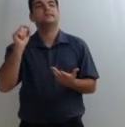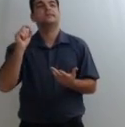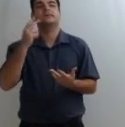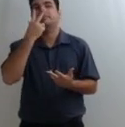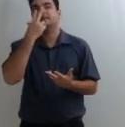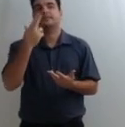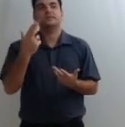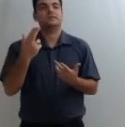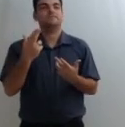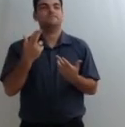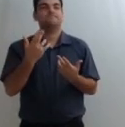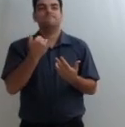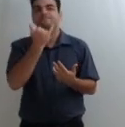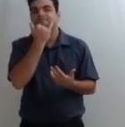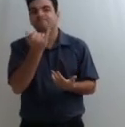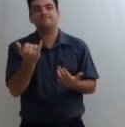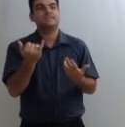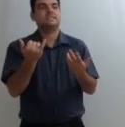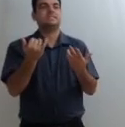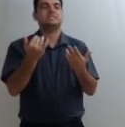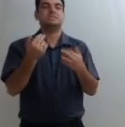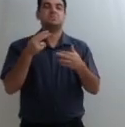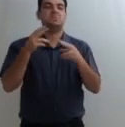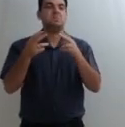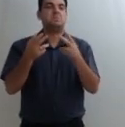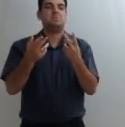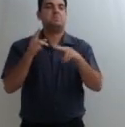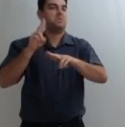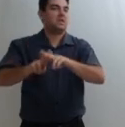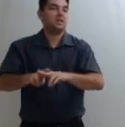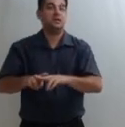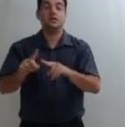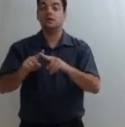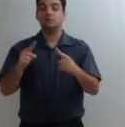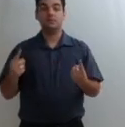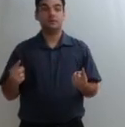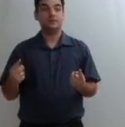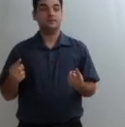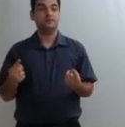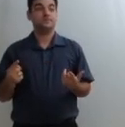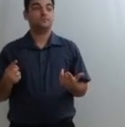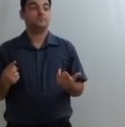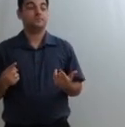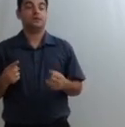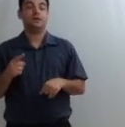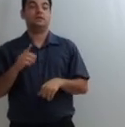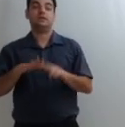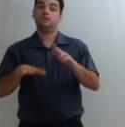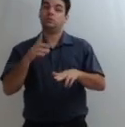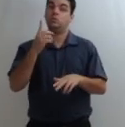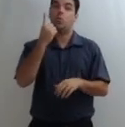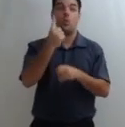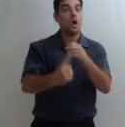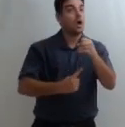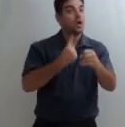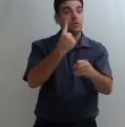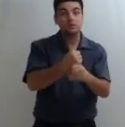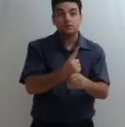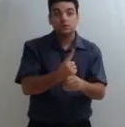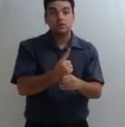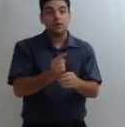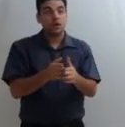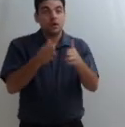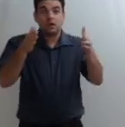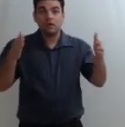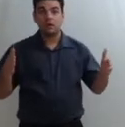parcial, comutação ou perdão total, e não se admite, mesmo transcorridos 12 meses, a concessão